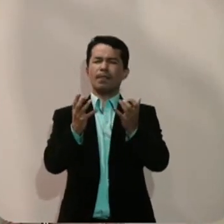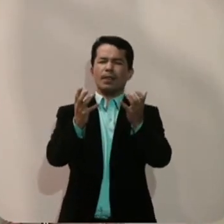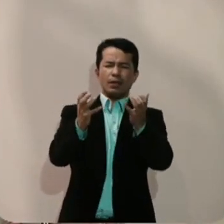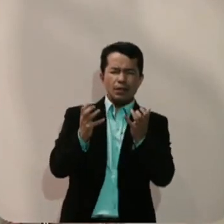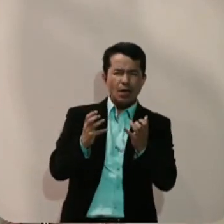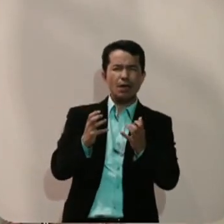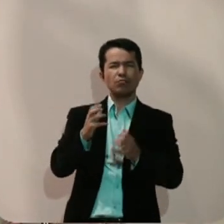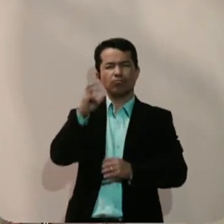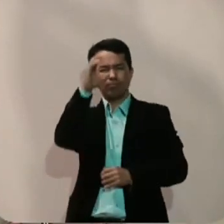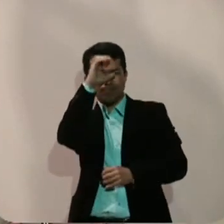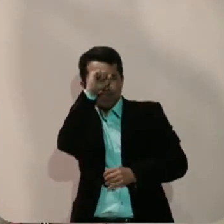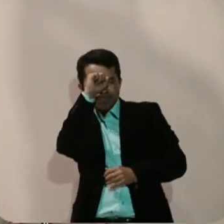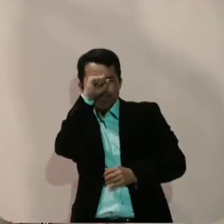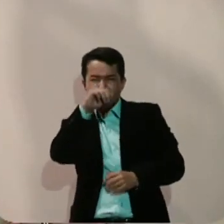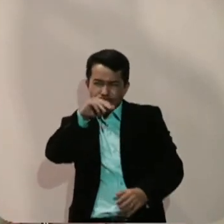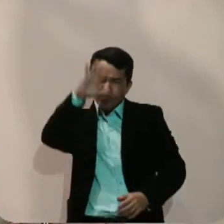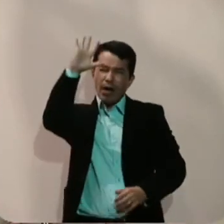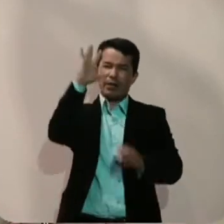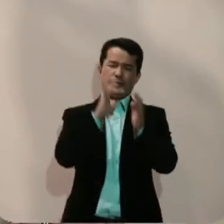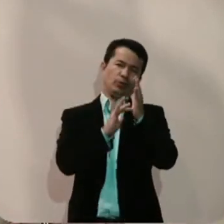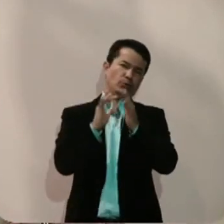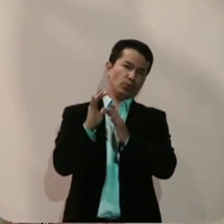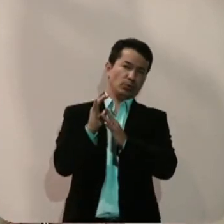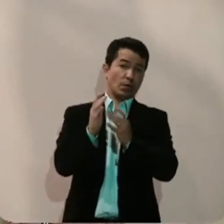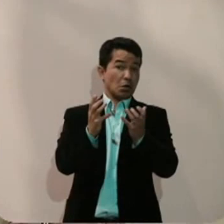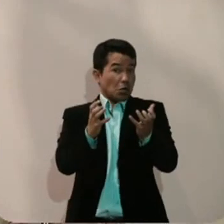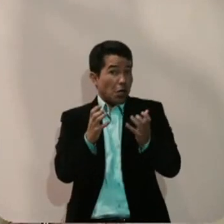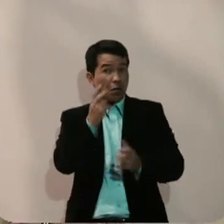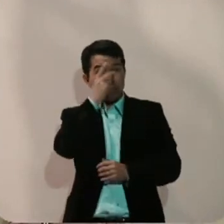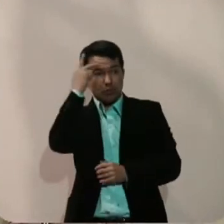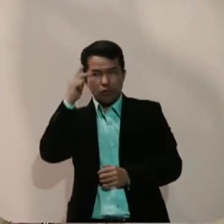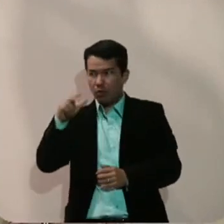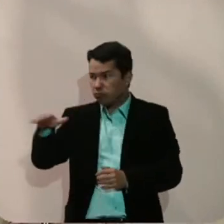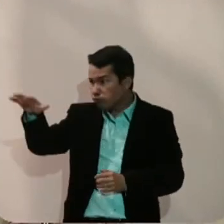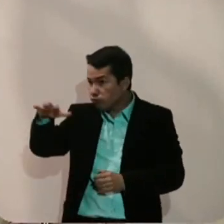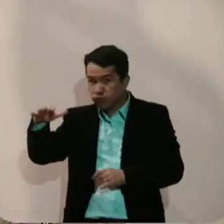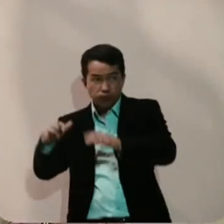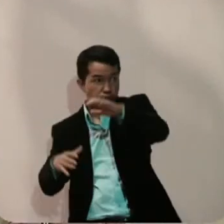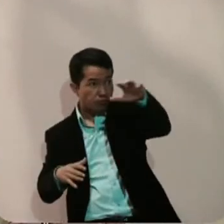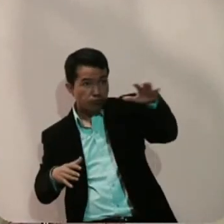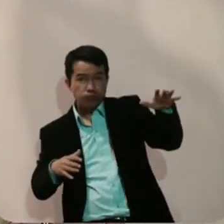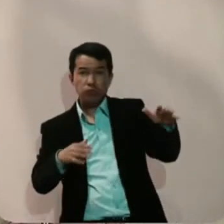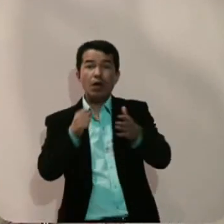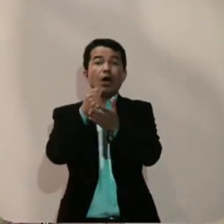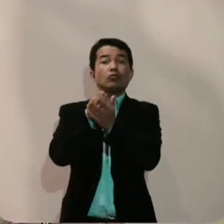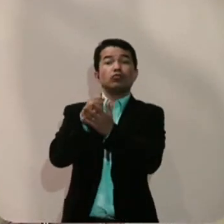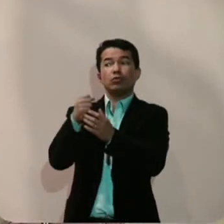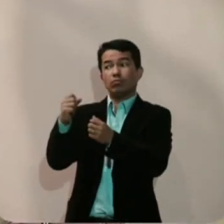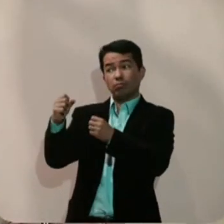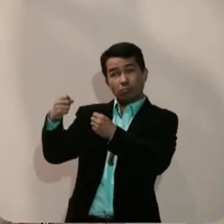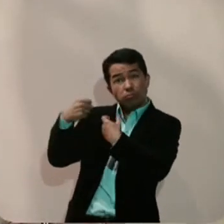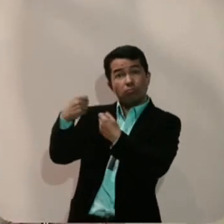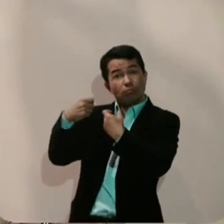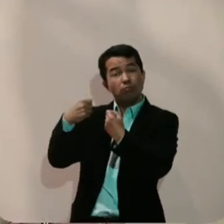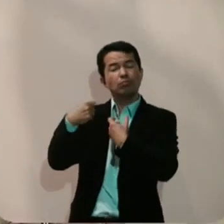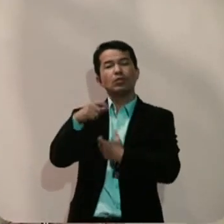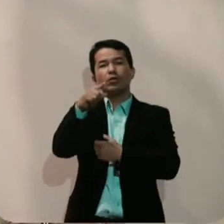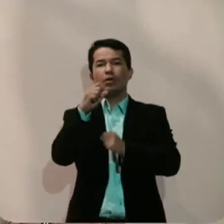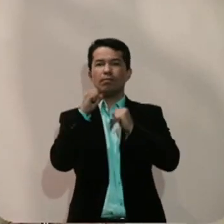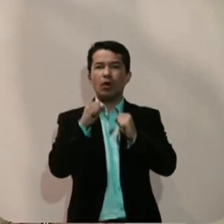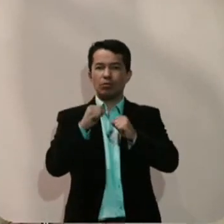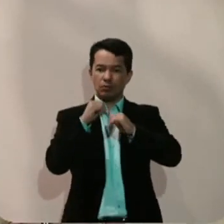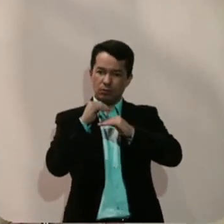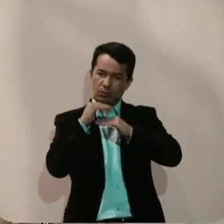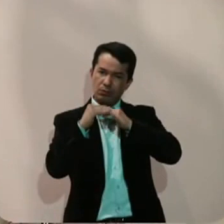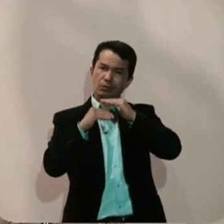num discipulado. O discipulado é uma ferramenta que nós temos aqui na igreja para ajudar você a caminhar com